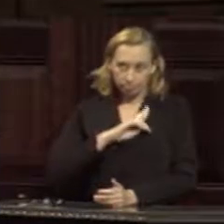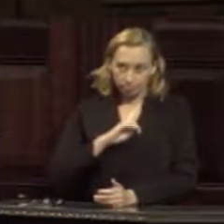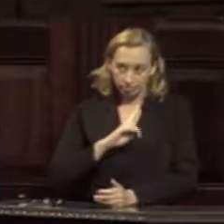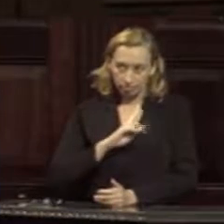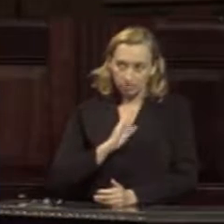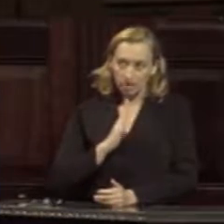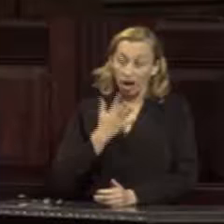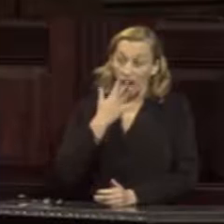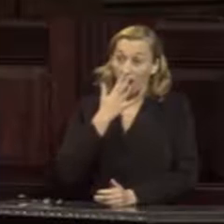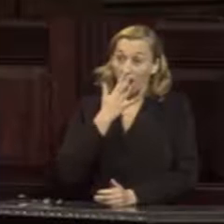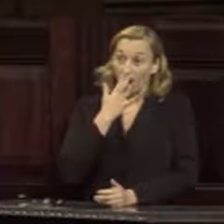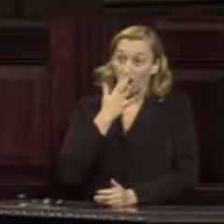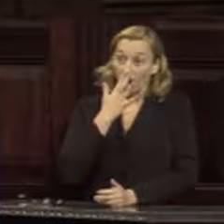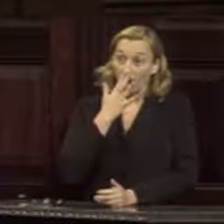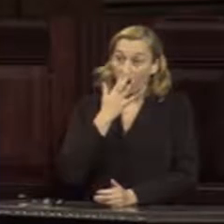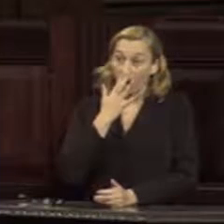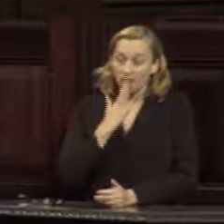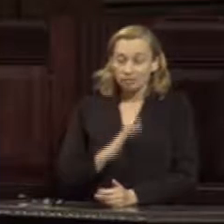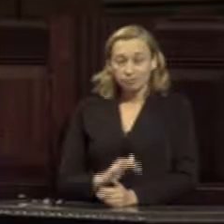minha admiração